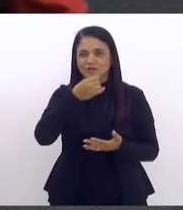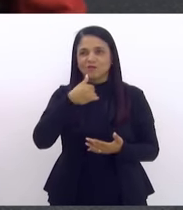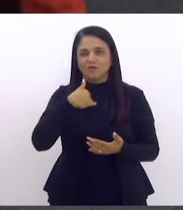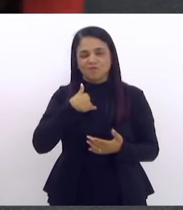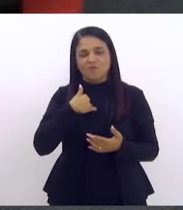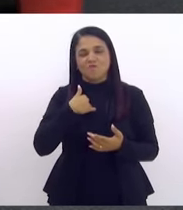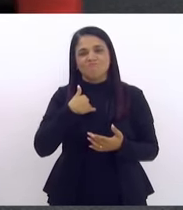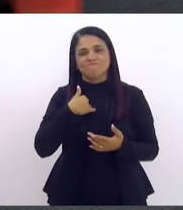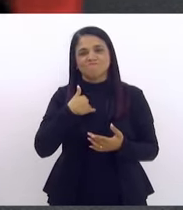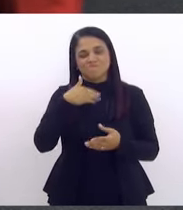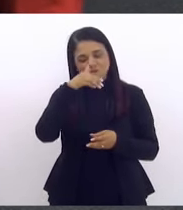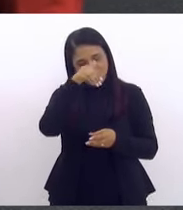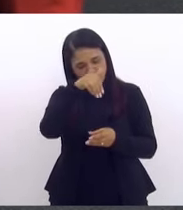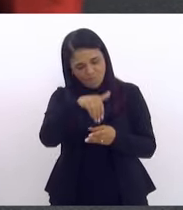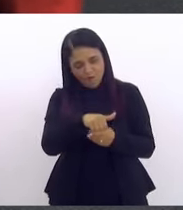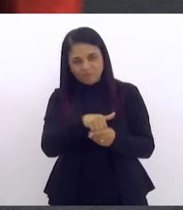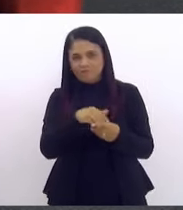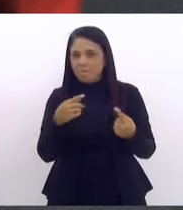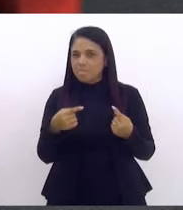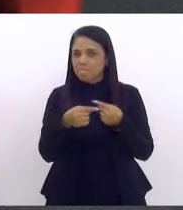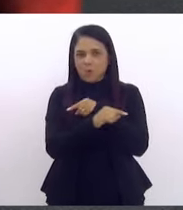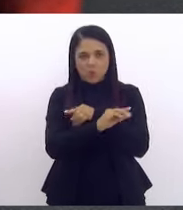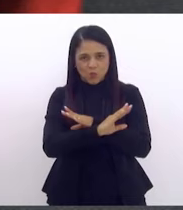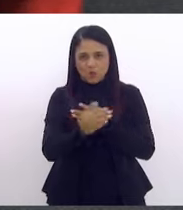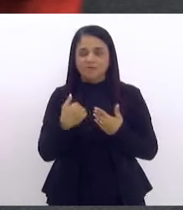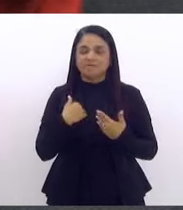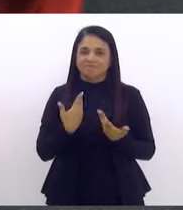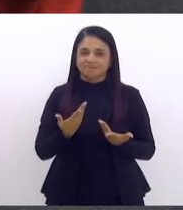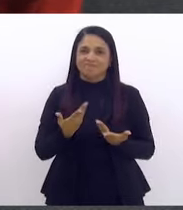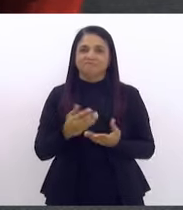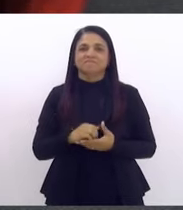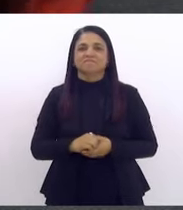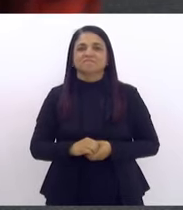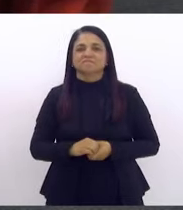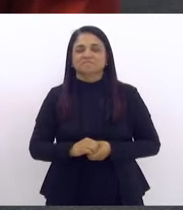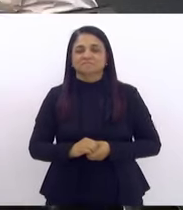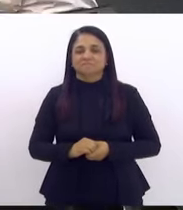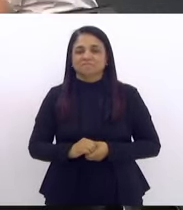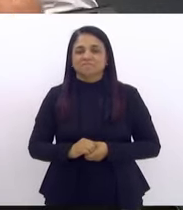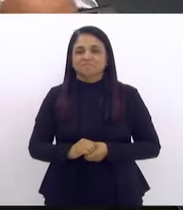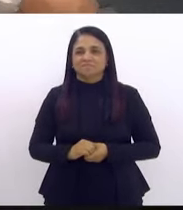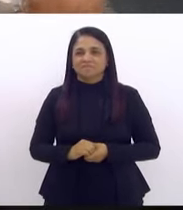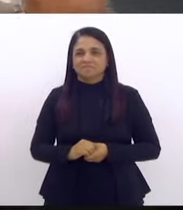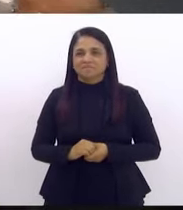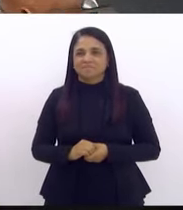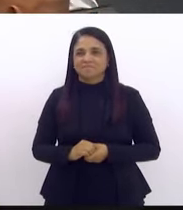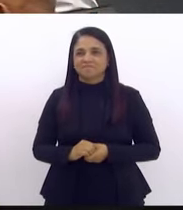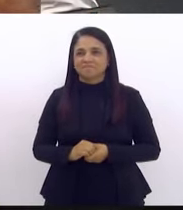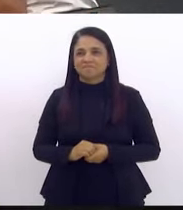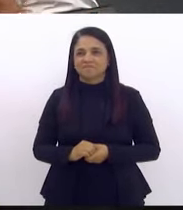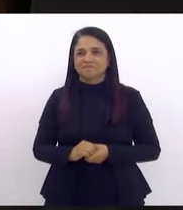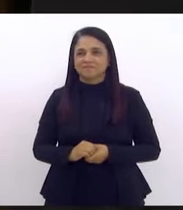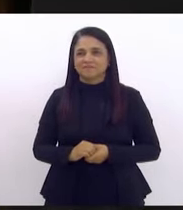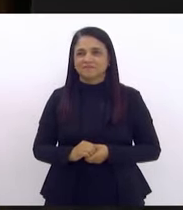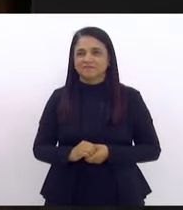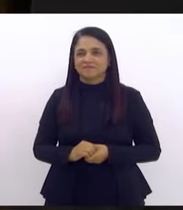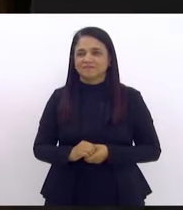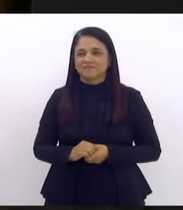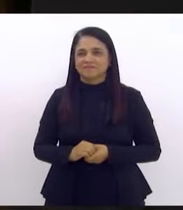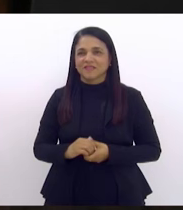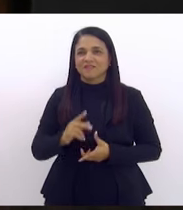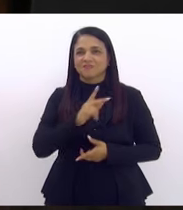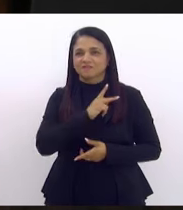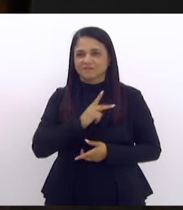samba enredo foi reprovado. Por isso, nós votamos contrariamente ao projeto. A presidência conclama